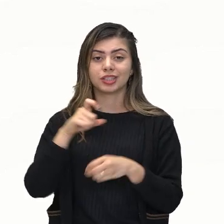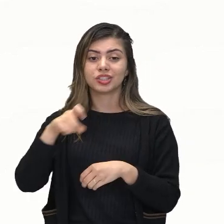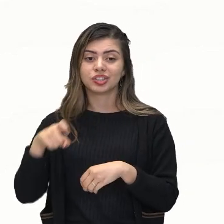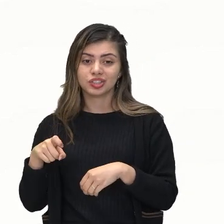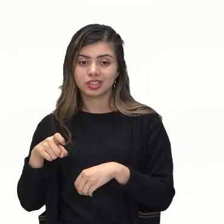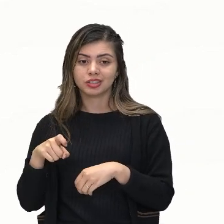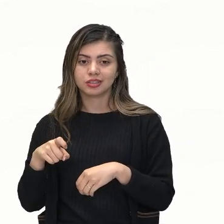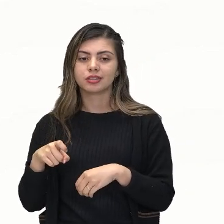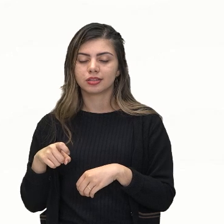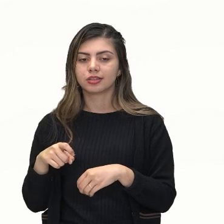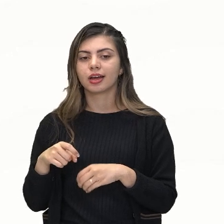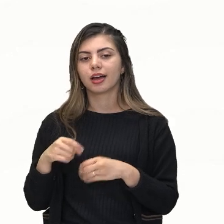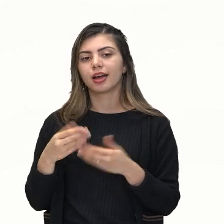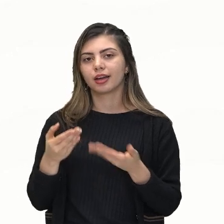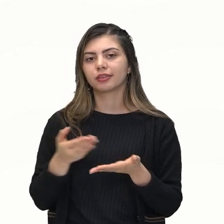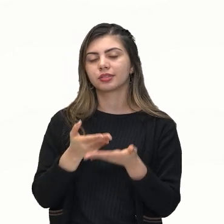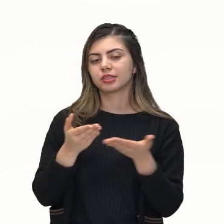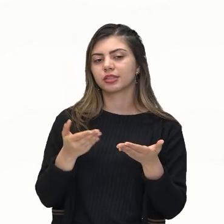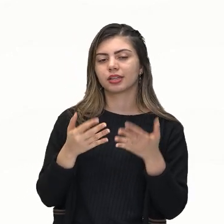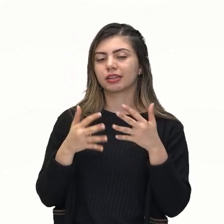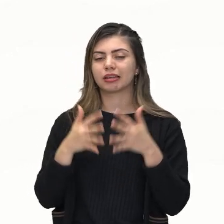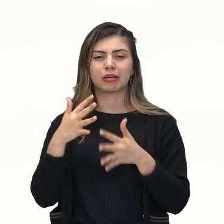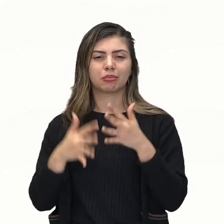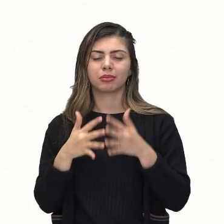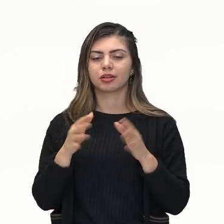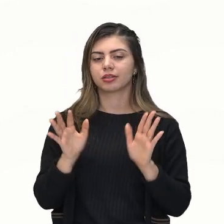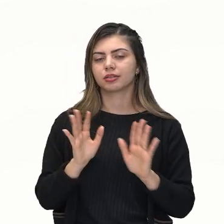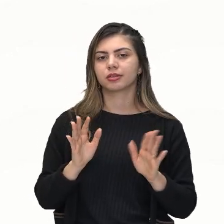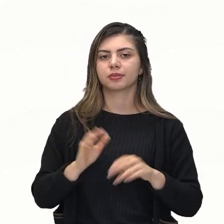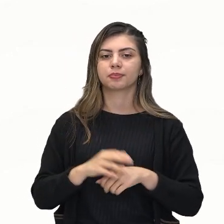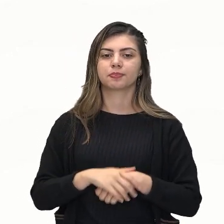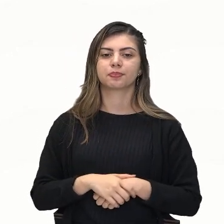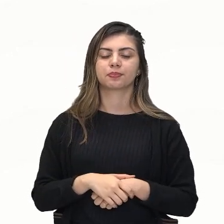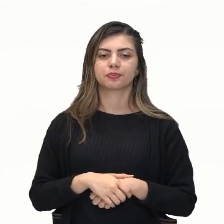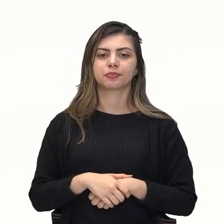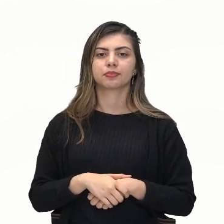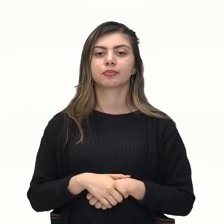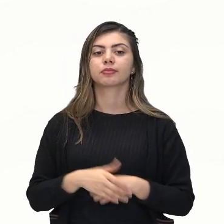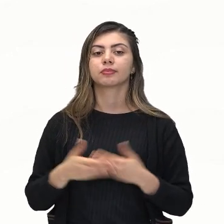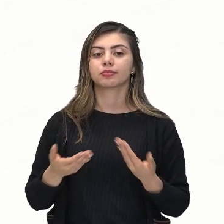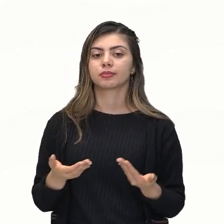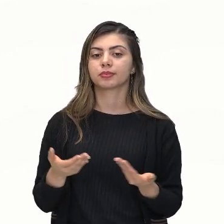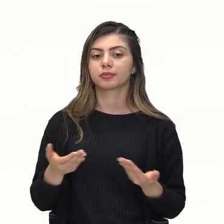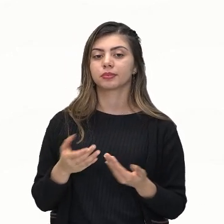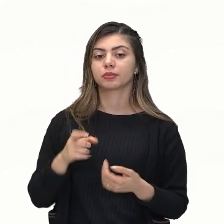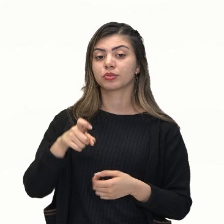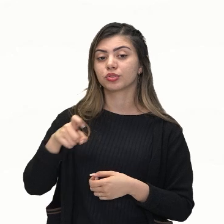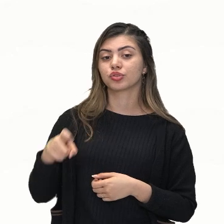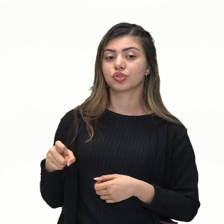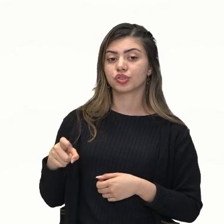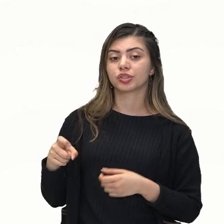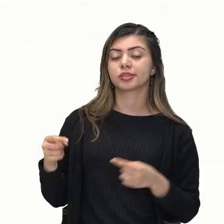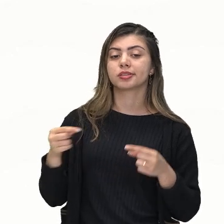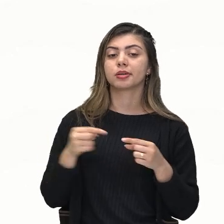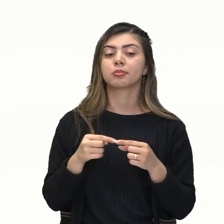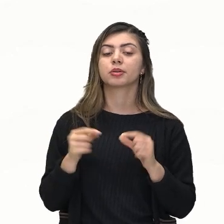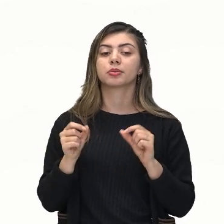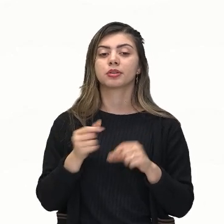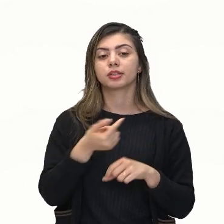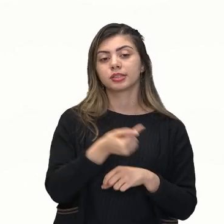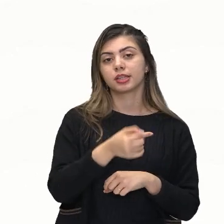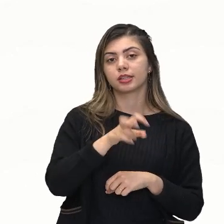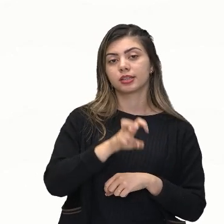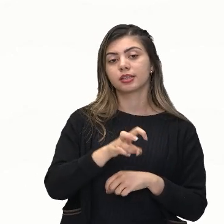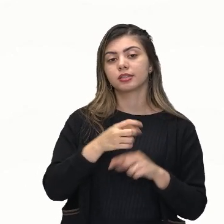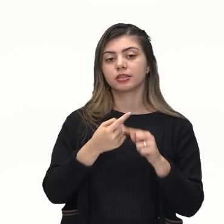não atrapalha vocês de ficar passando de um lado para o outro. Aqui quem tem logo o x, ó, o x vai multiplicar com